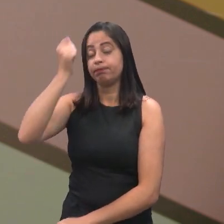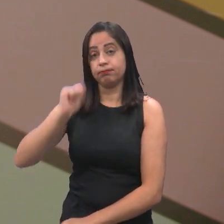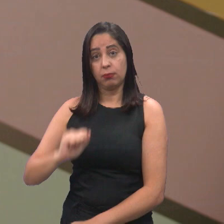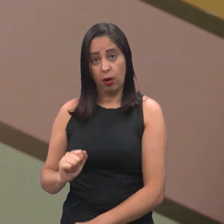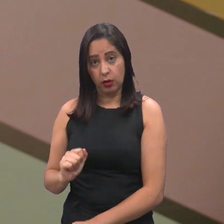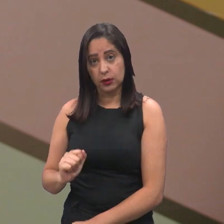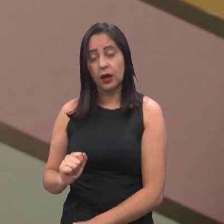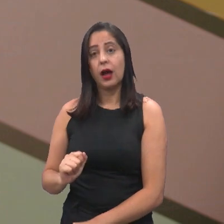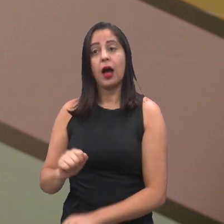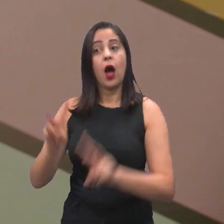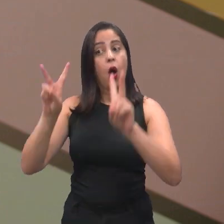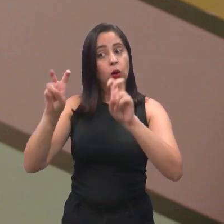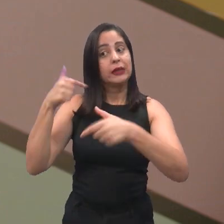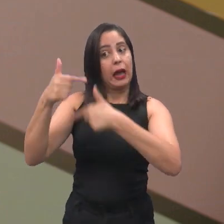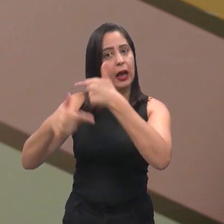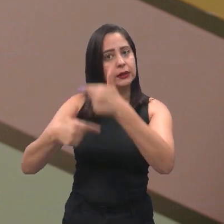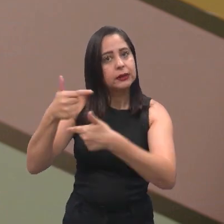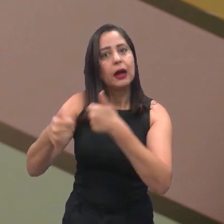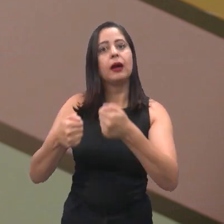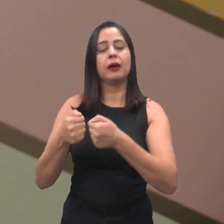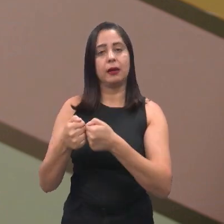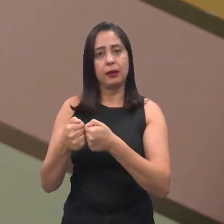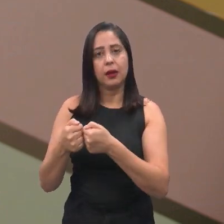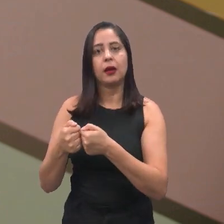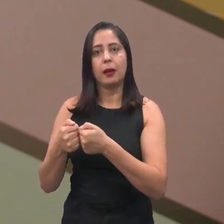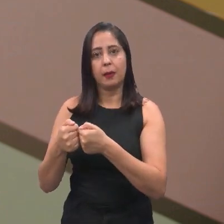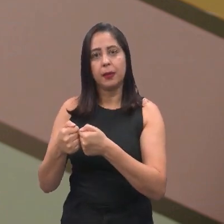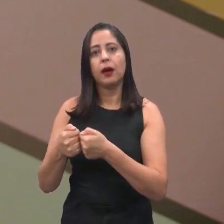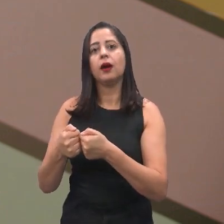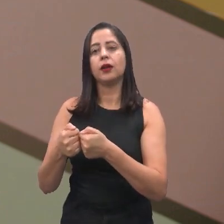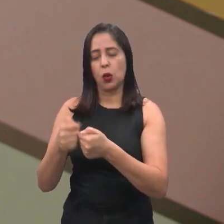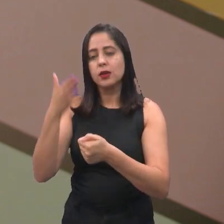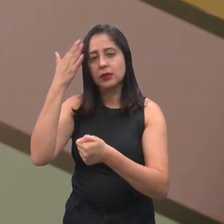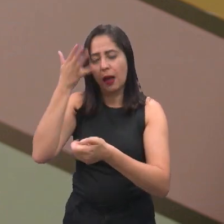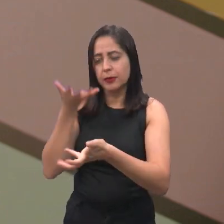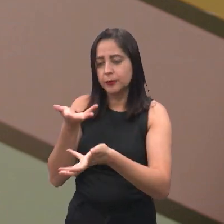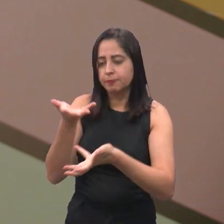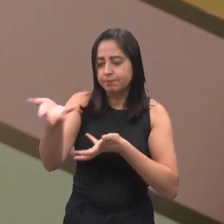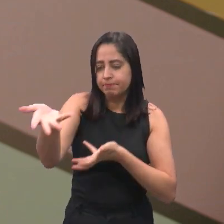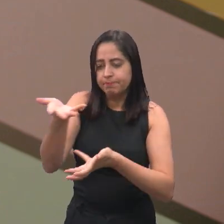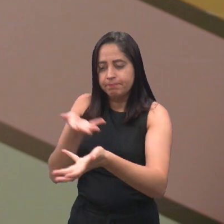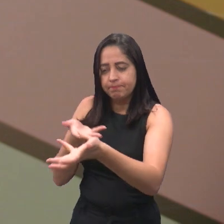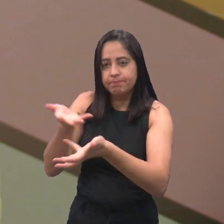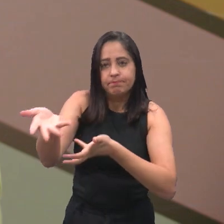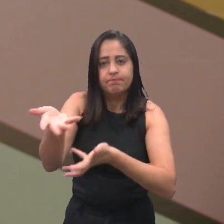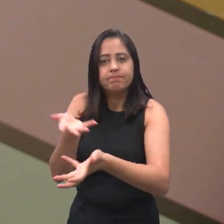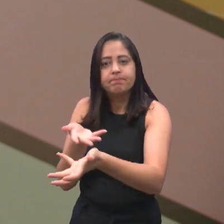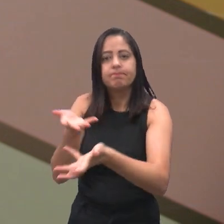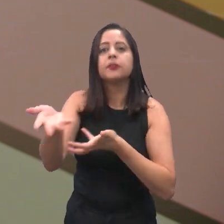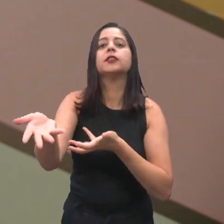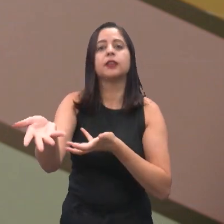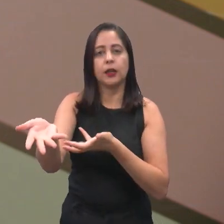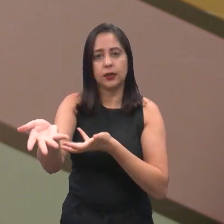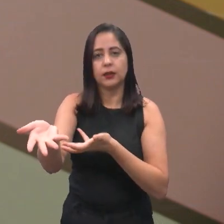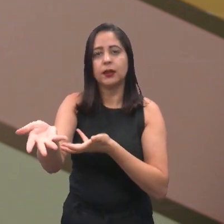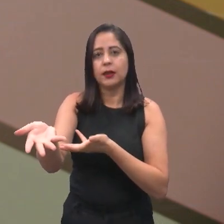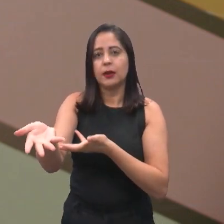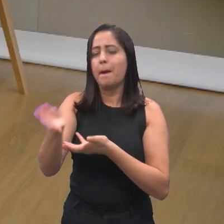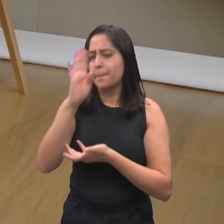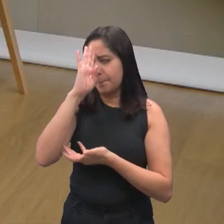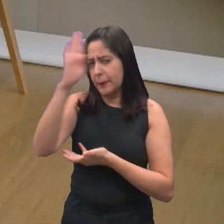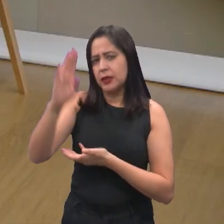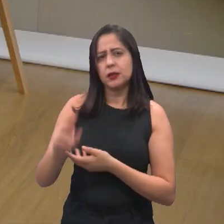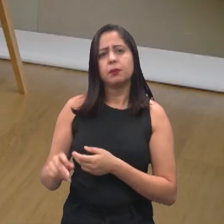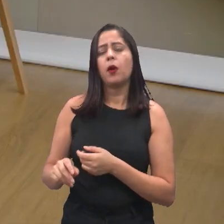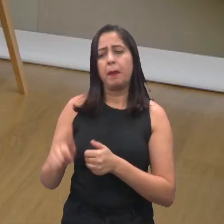sobre trabalho, sobre atividade, sobre a troca entre as pessoas, principalmente quando a gente está falando de uma mulher.